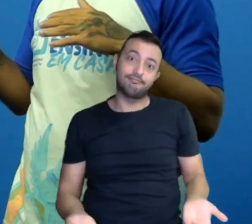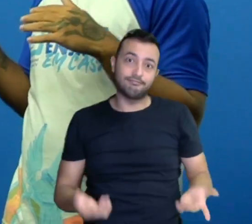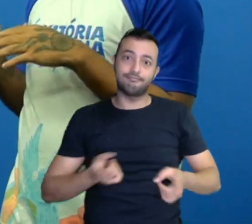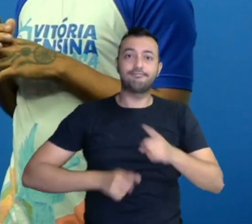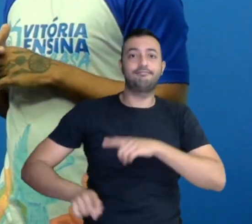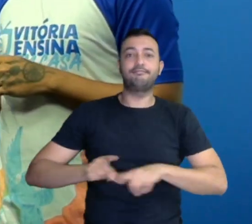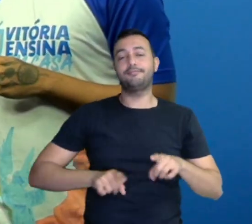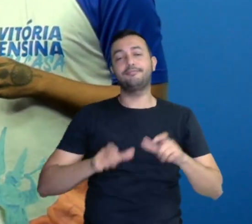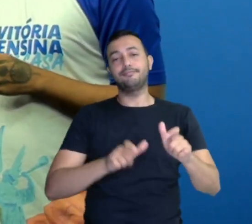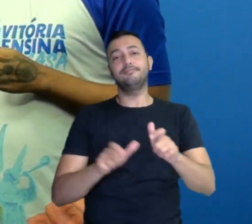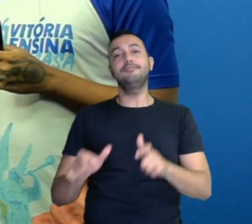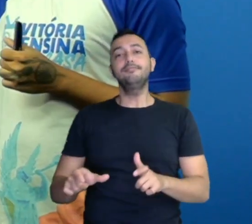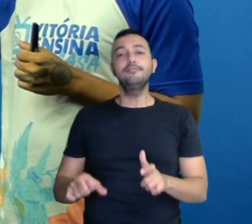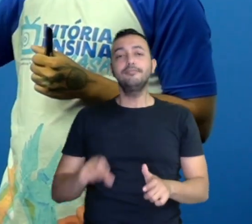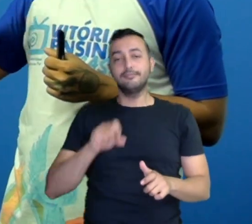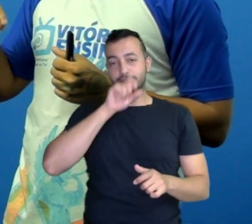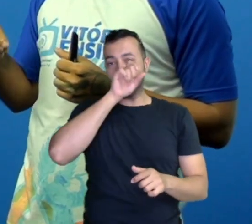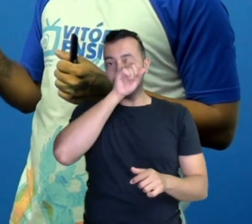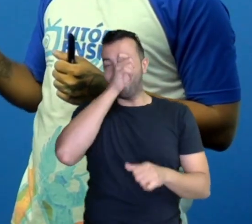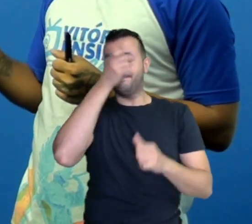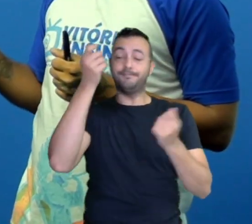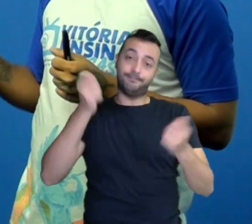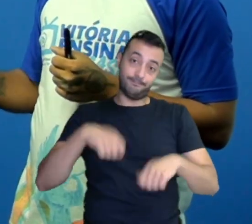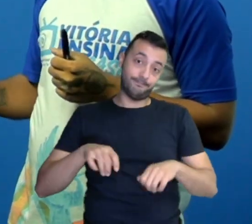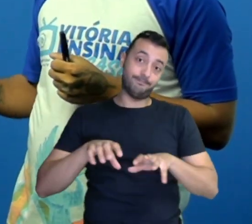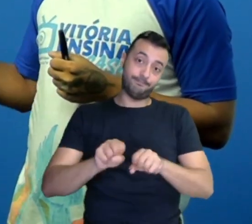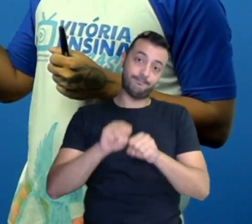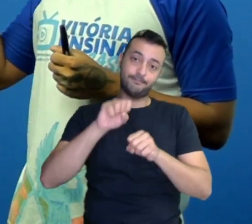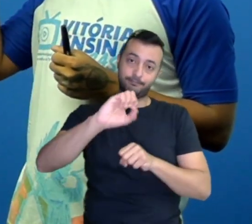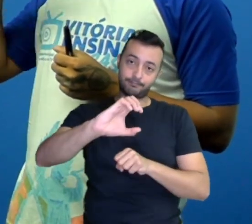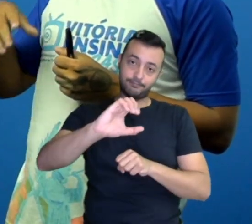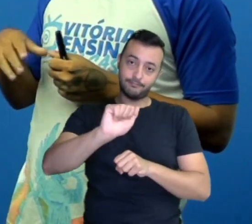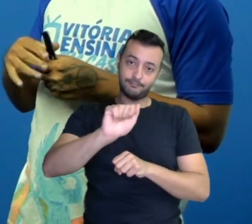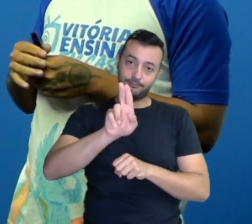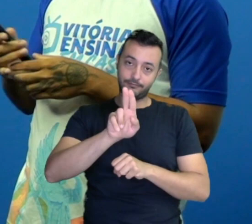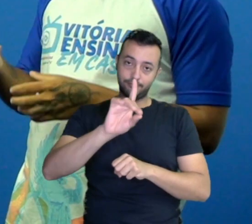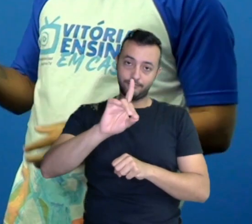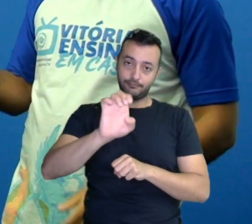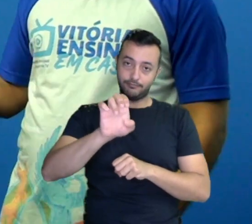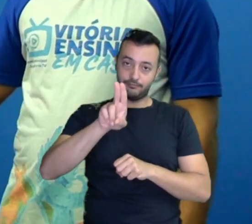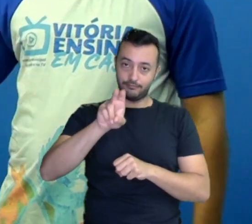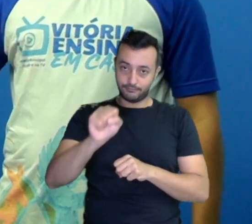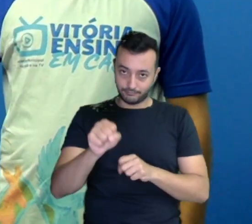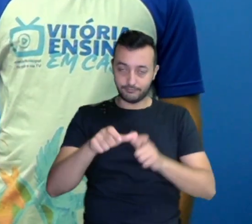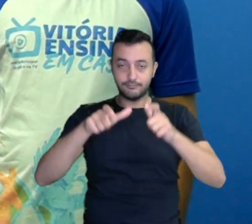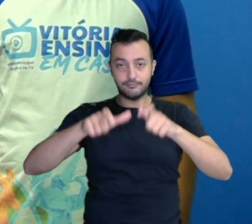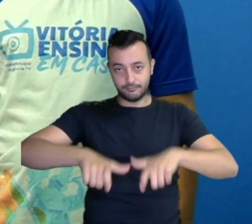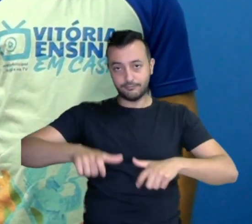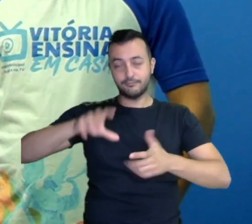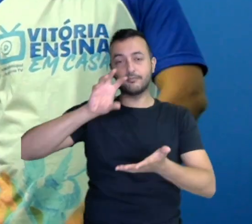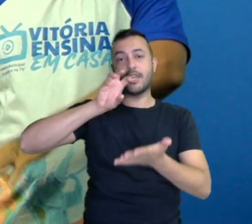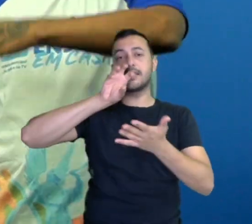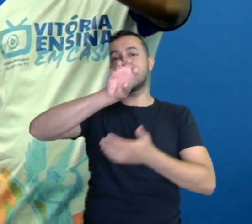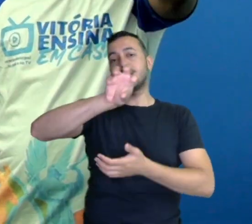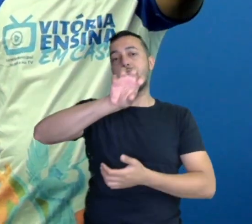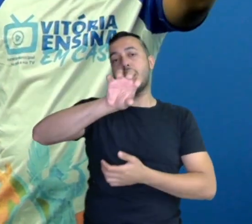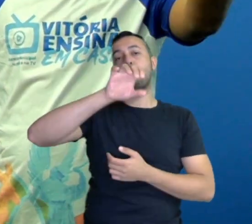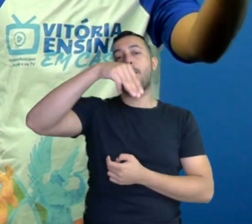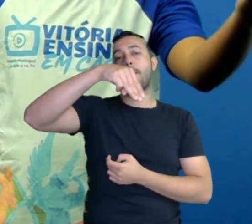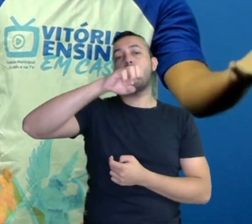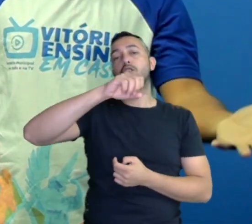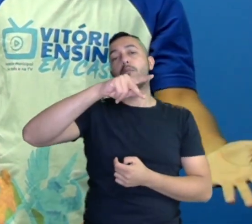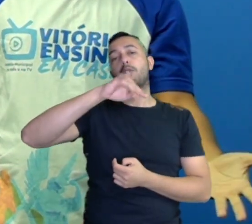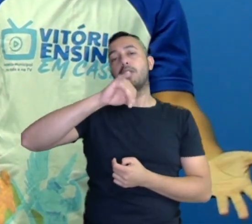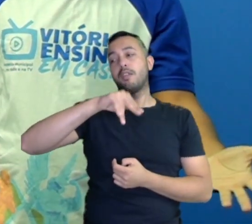a região. Então, eles foram conquistados pelos caldeus, tá? Provenientes da região central da Mesopotâmia. Aí já começa